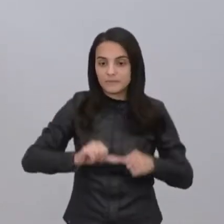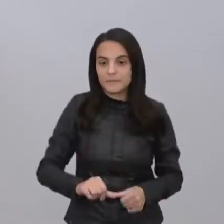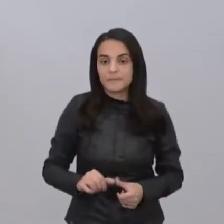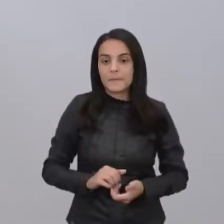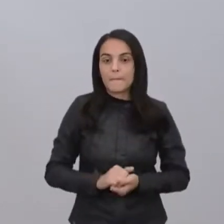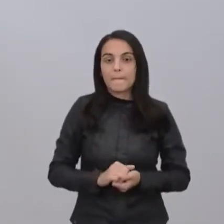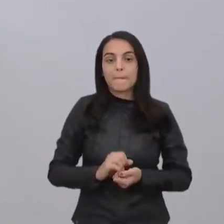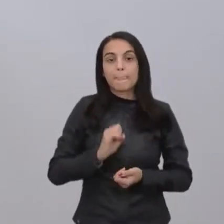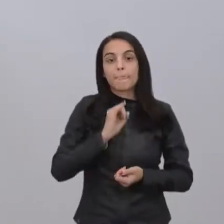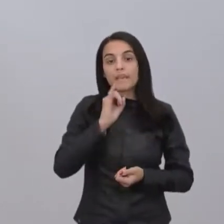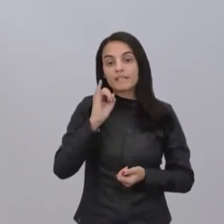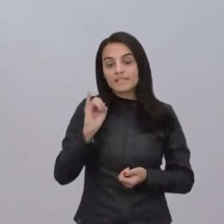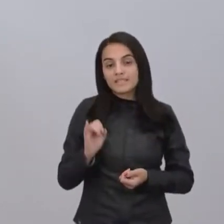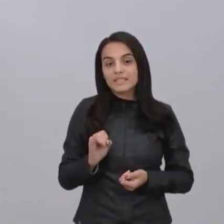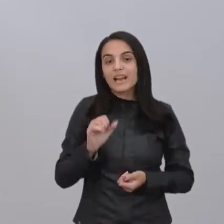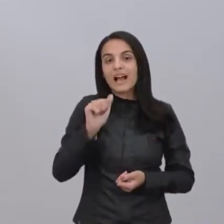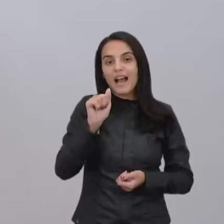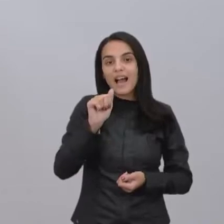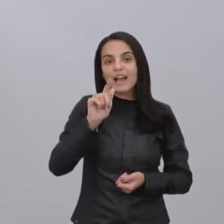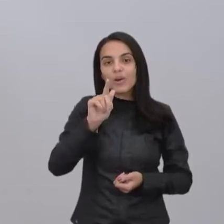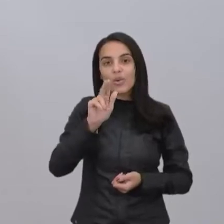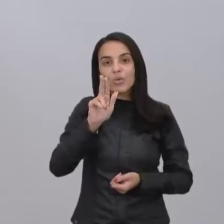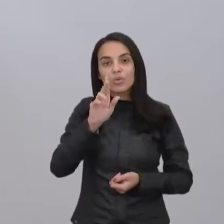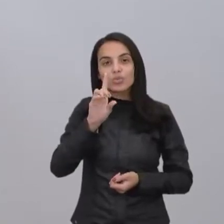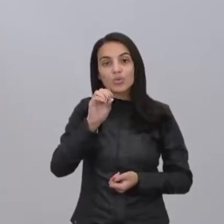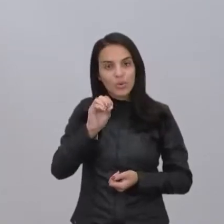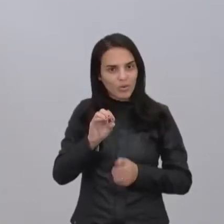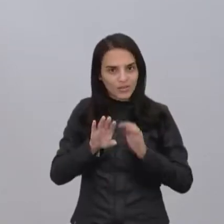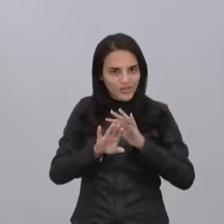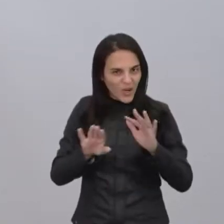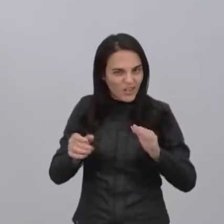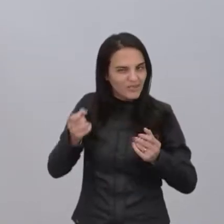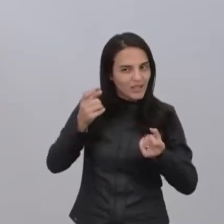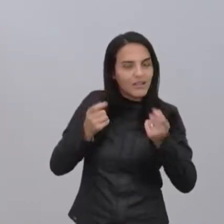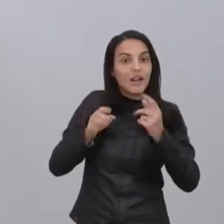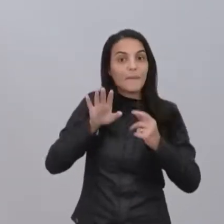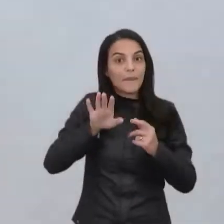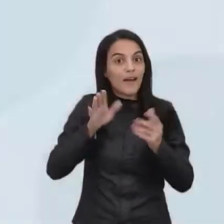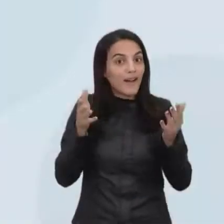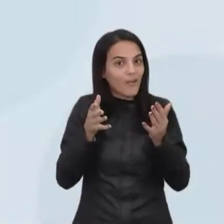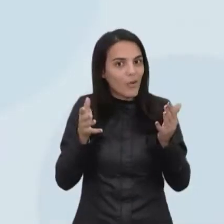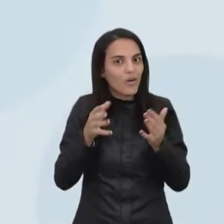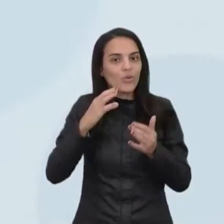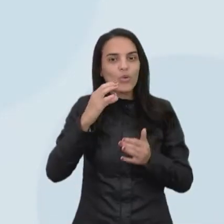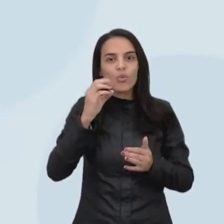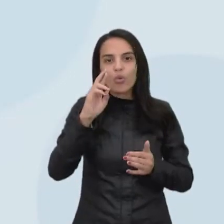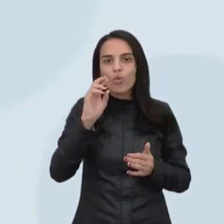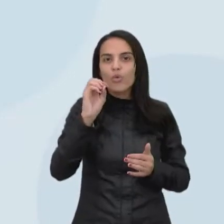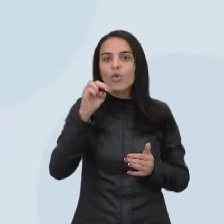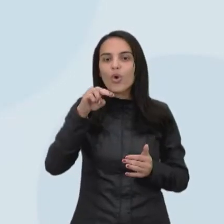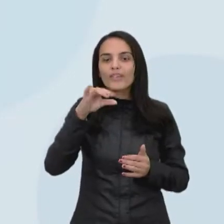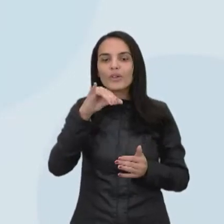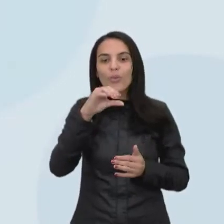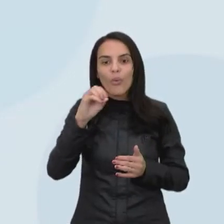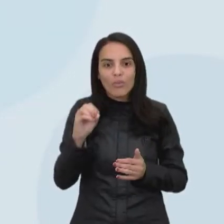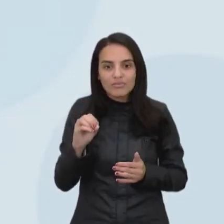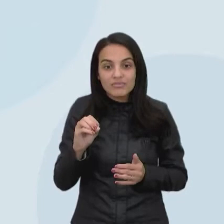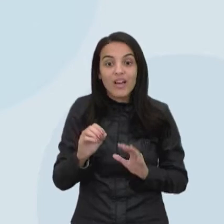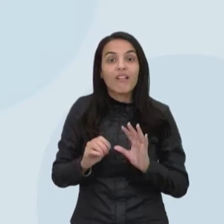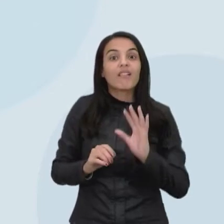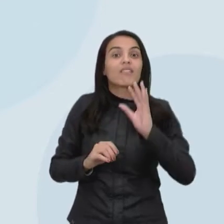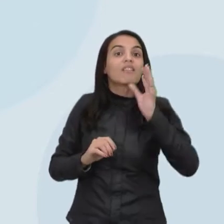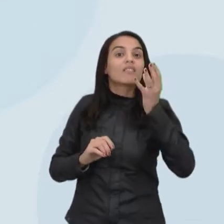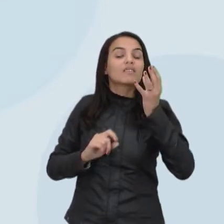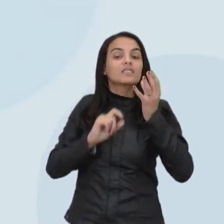se isso é o agudo, imagine o crônico, né? Que vai aparecer aí na tela para vocês alguns dos efeitos crônicos na